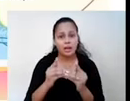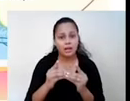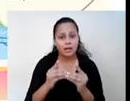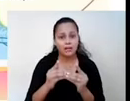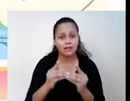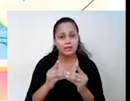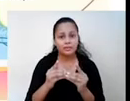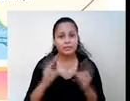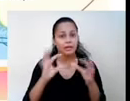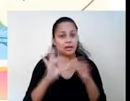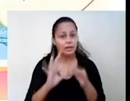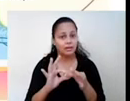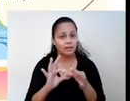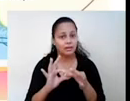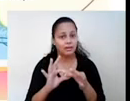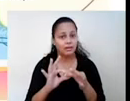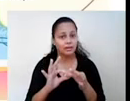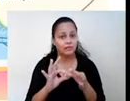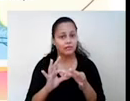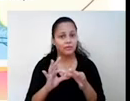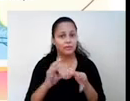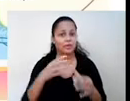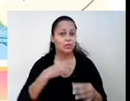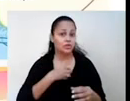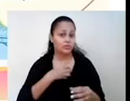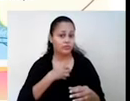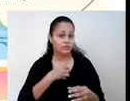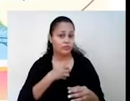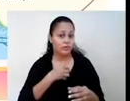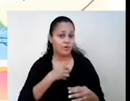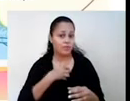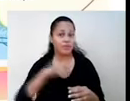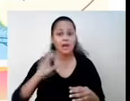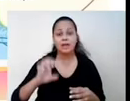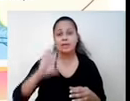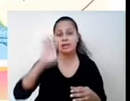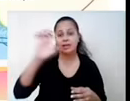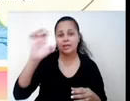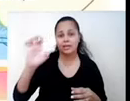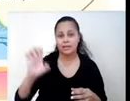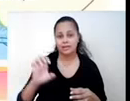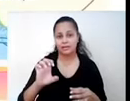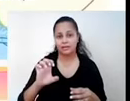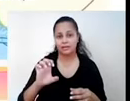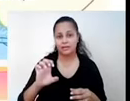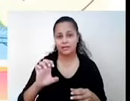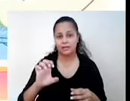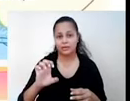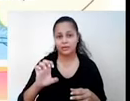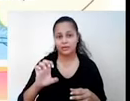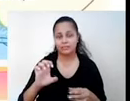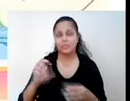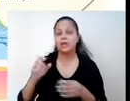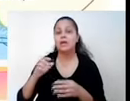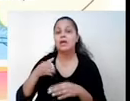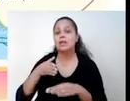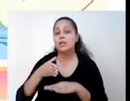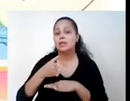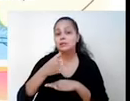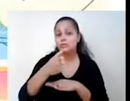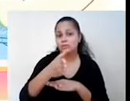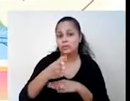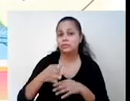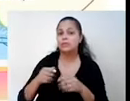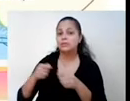muitas outras, de forma que grande parte da Europa era alcançada, então, pelas rotas